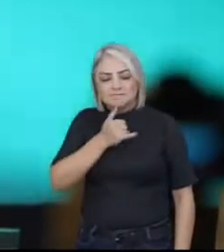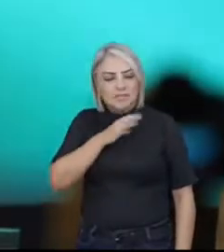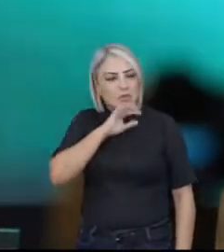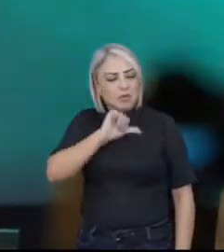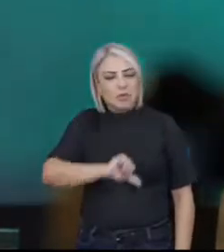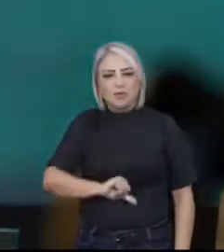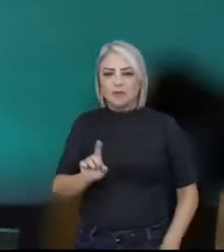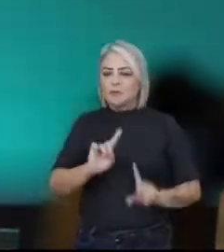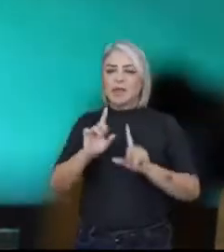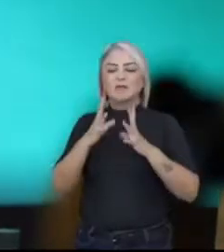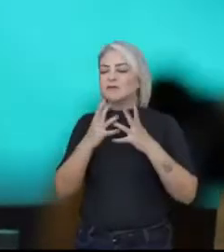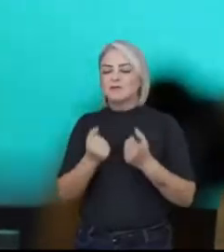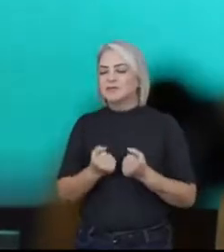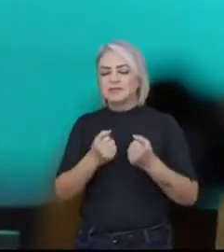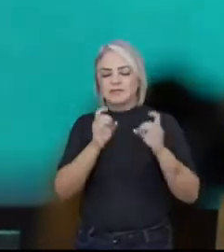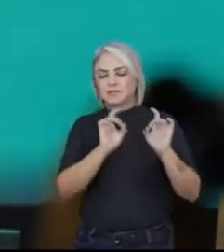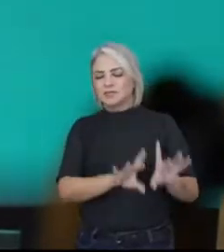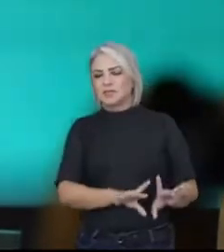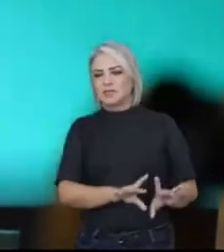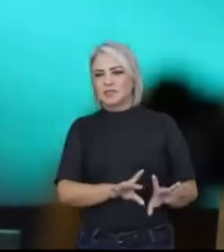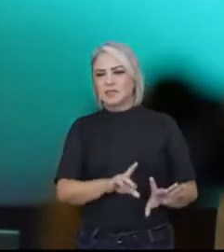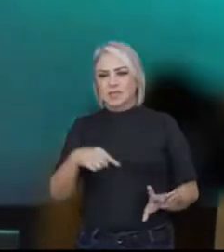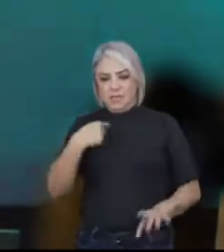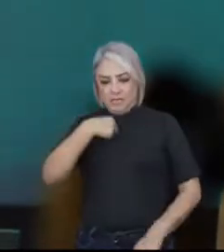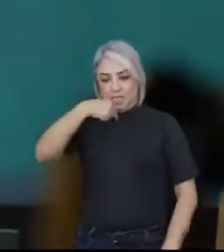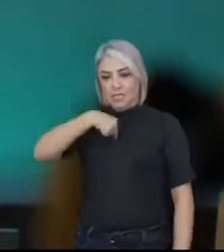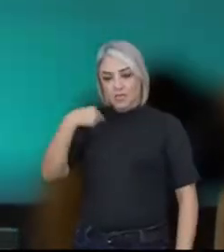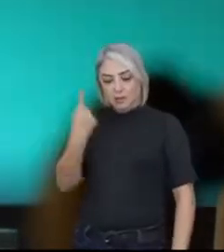desistir, nem eu nem o nosso povo,